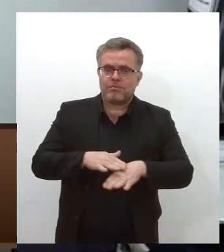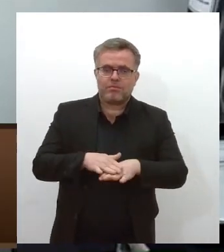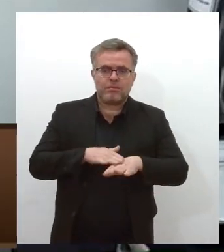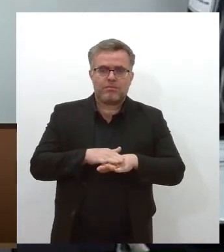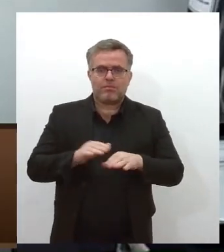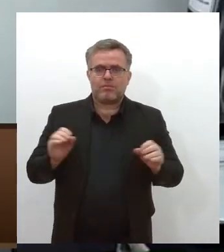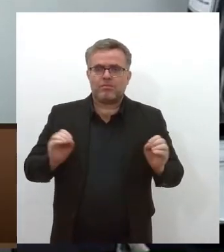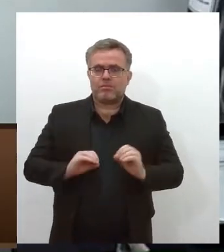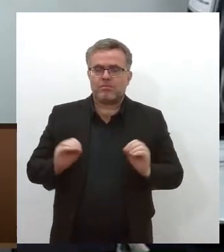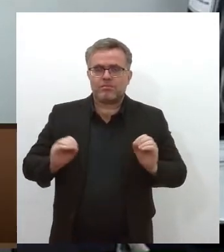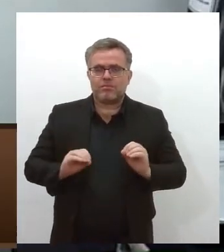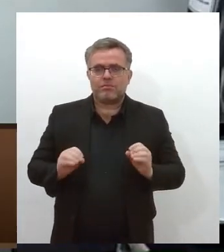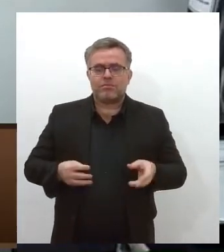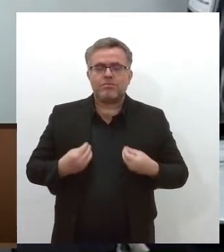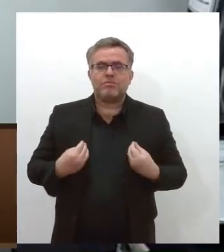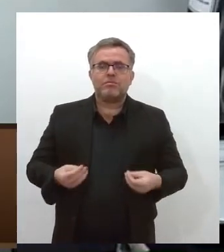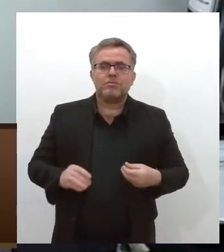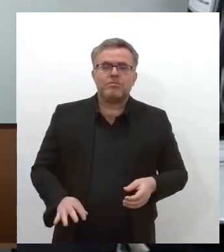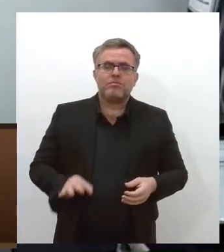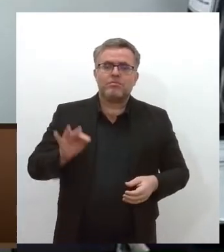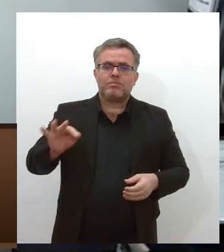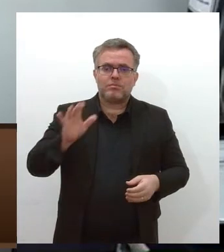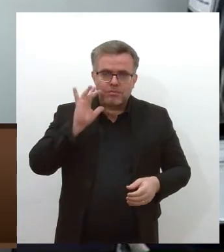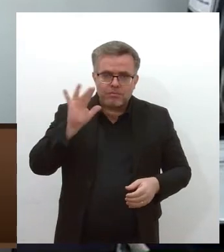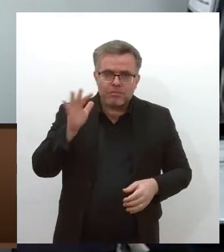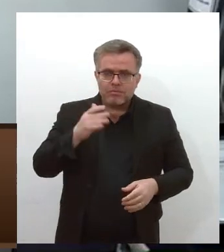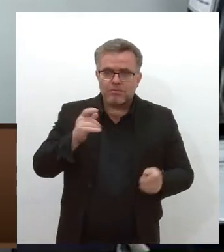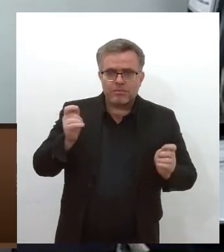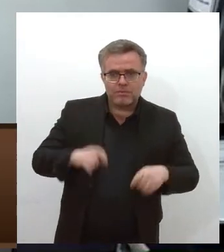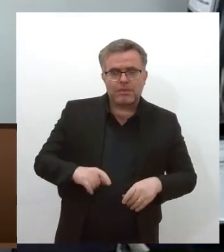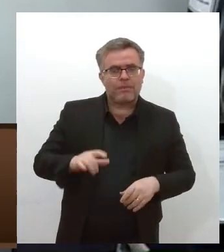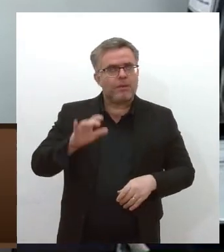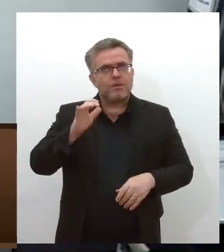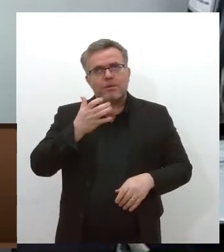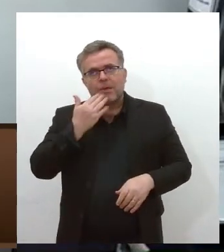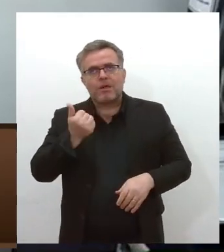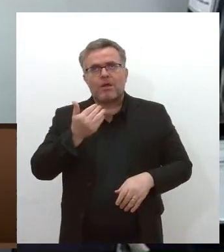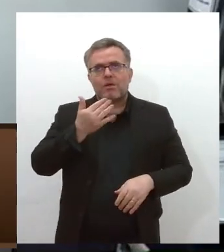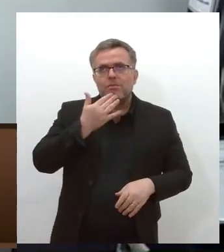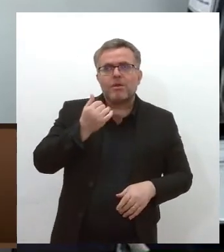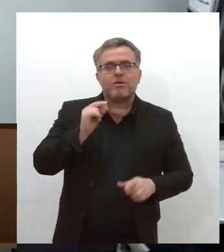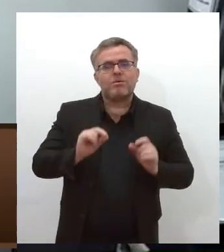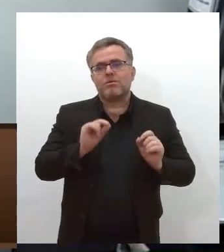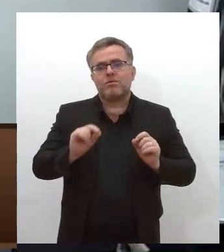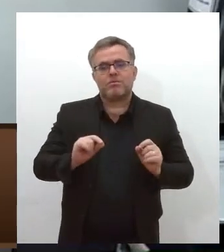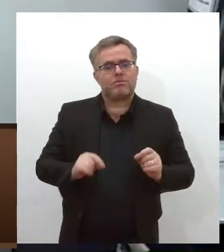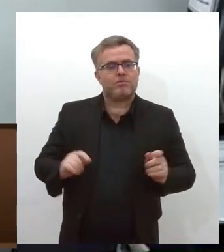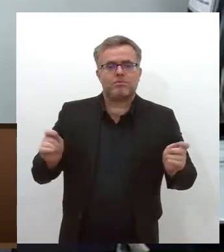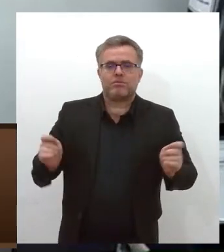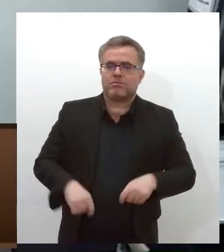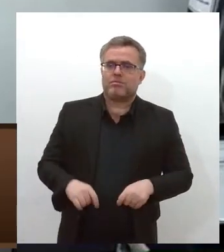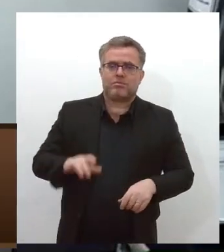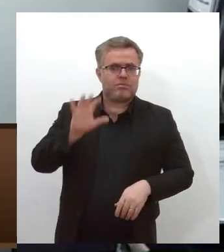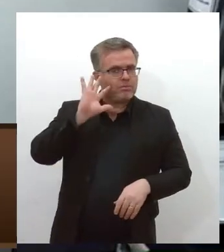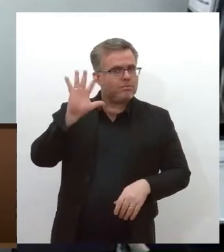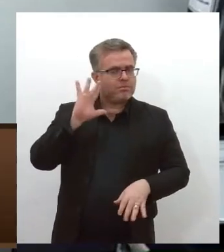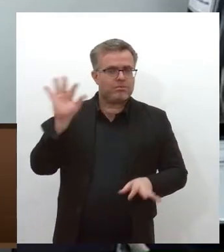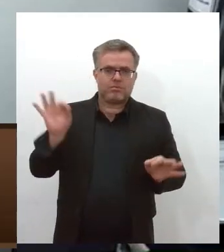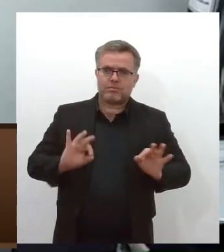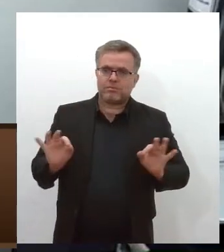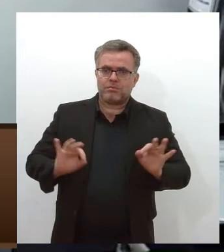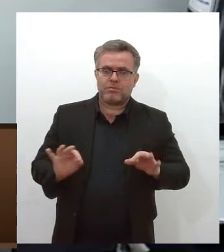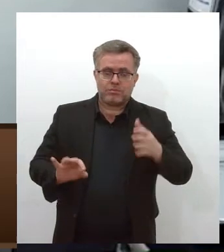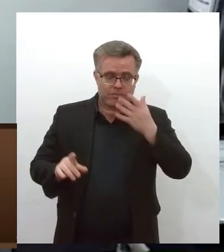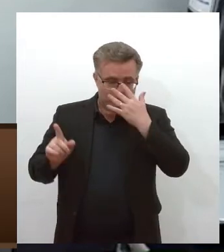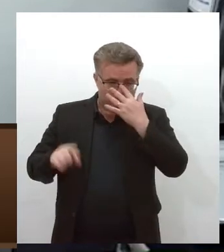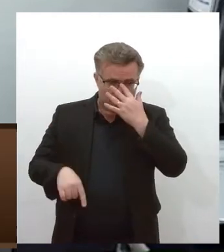pensarmos no que é melhor, no que pode ser melhor para a sociedade, porque a democracia é esse diálogo. Então, se